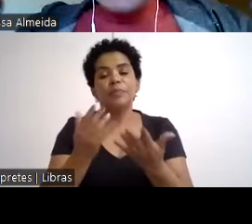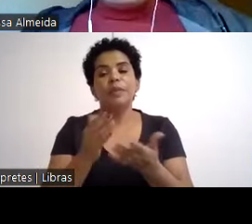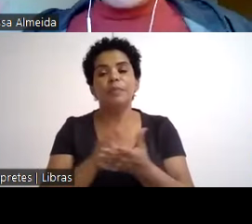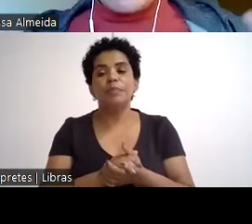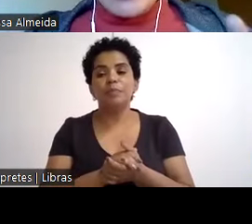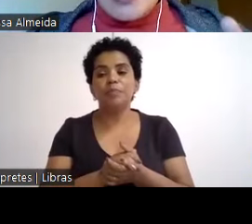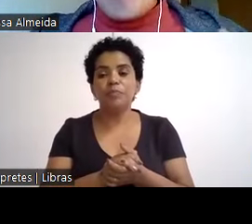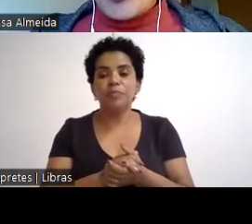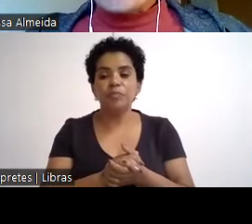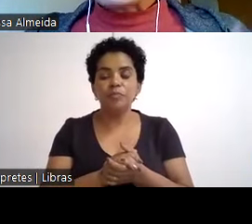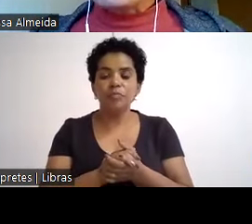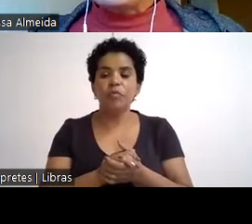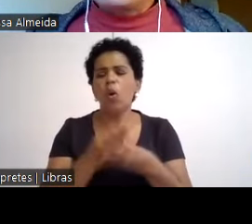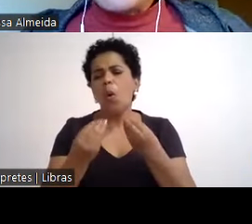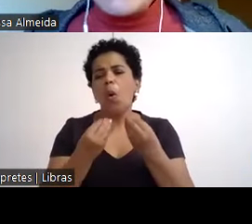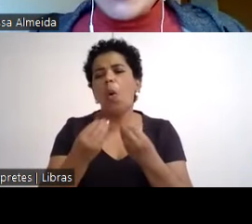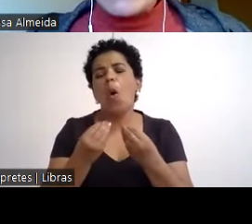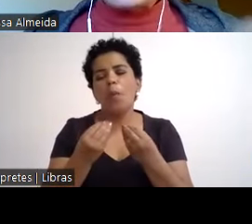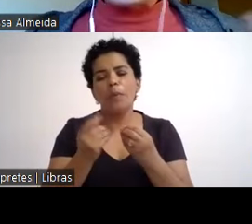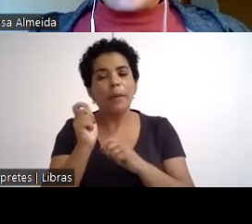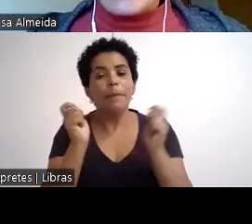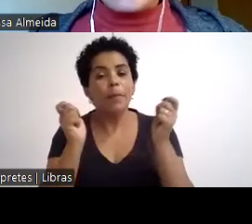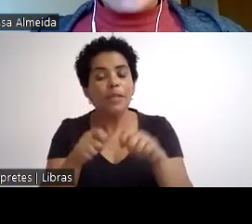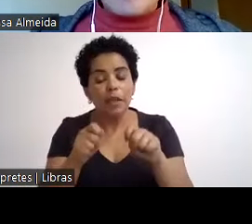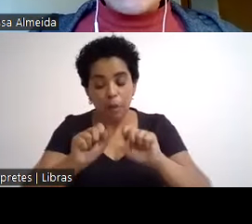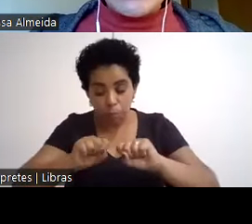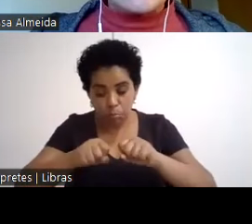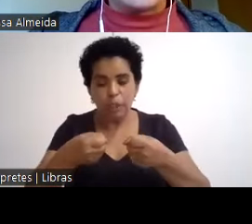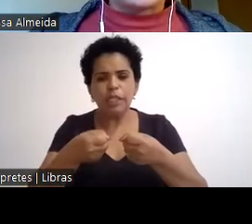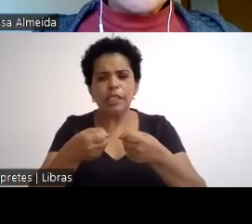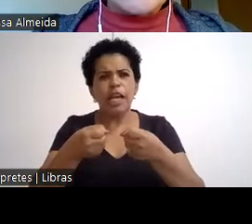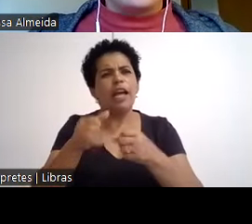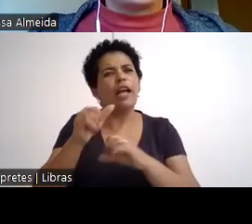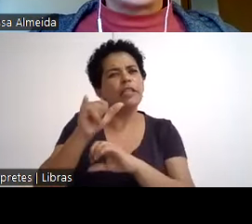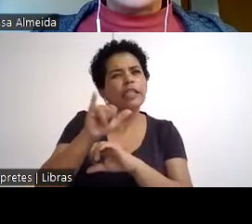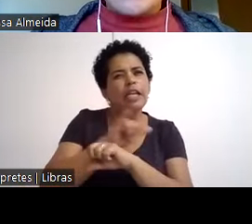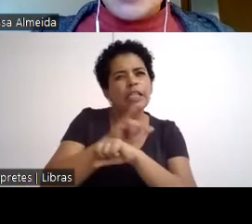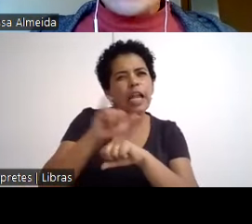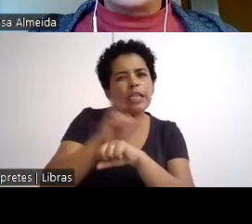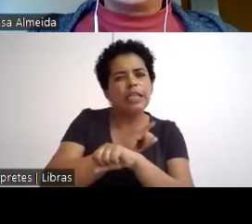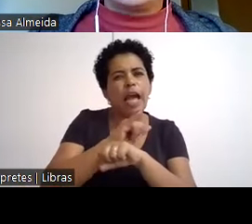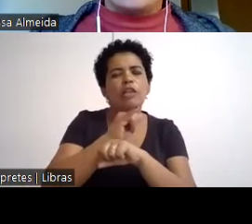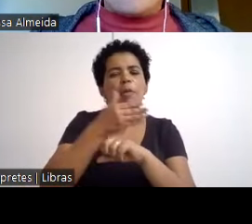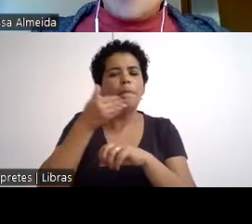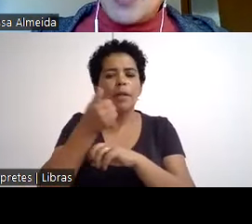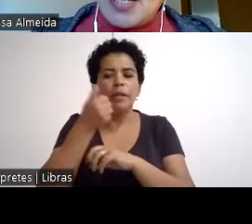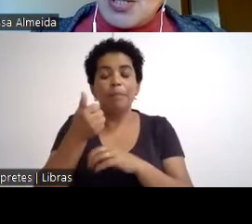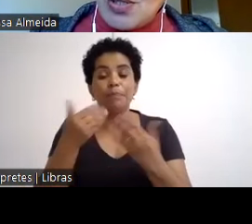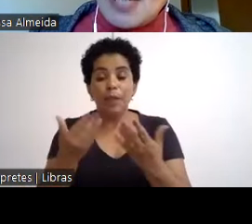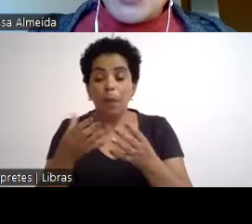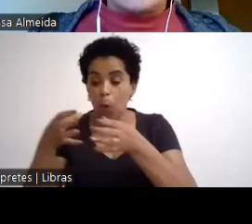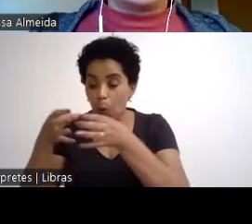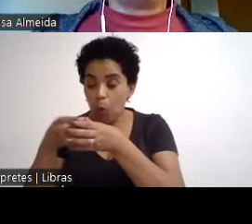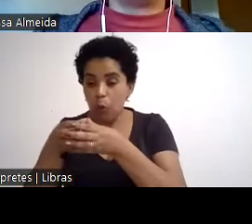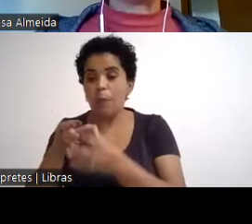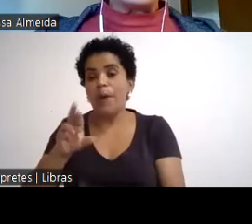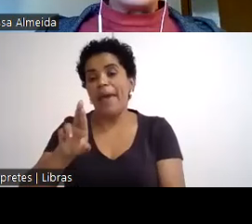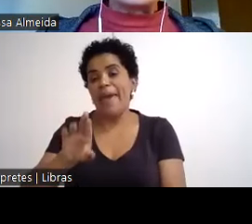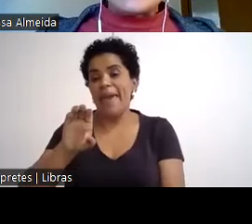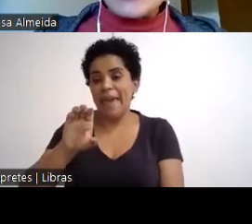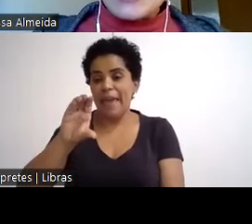essa ambiência, como é que a gente pode potencializar essa experiência? Então, a Recria, que é a Rede Nacional de Experiências de Turismo